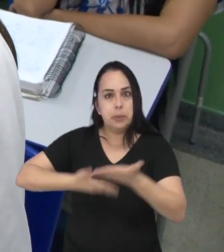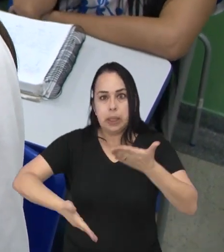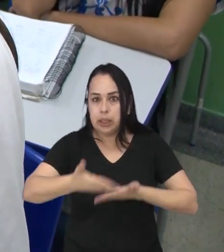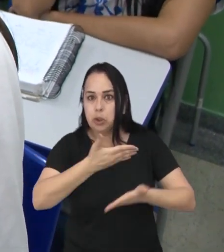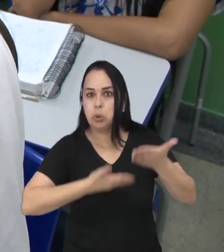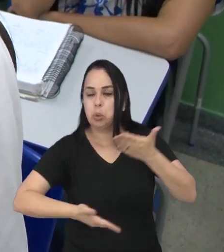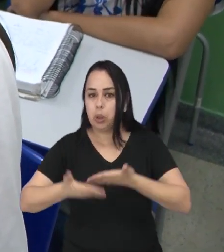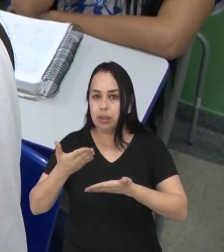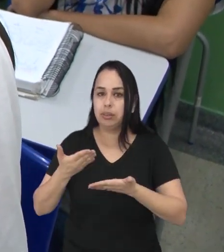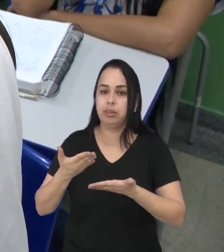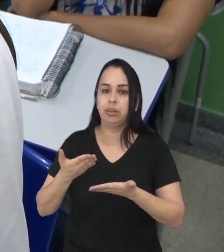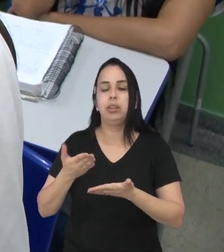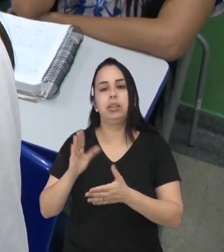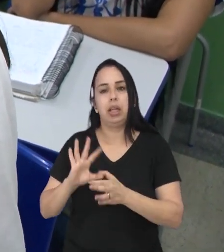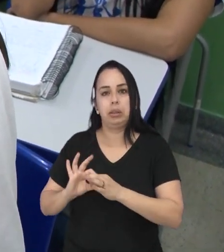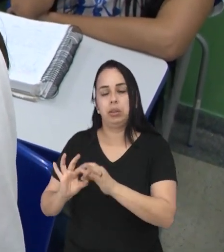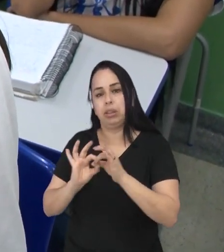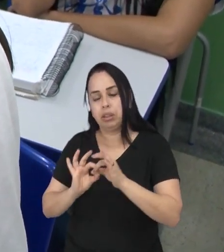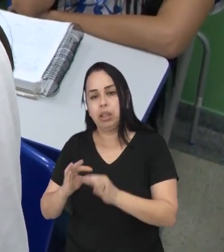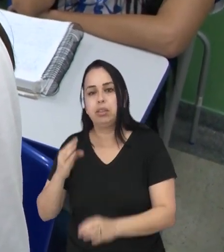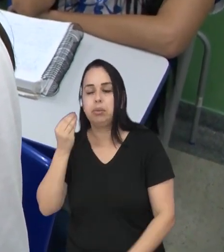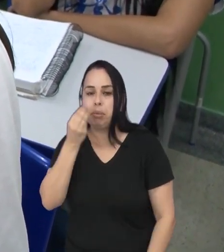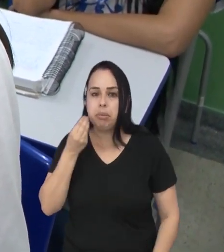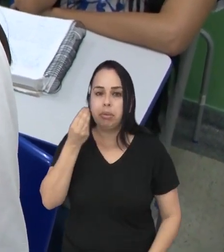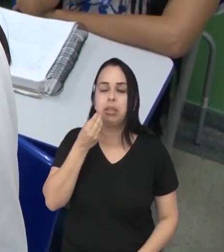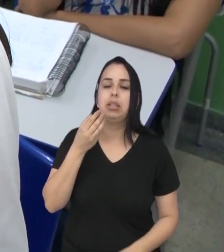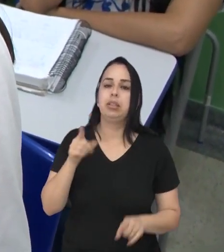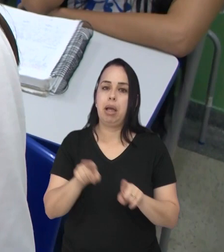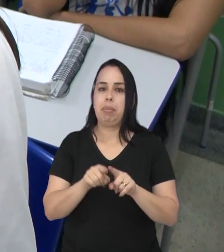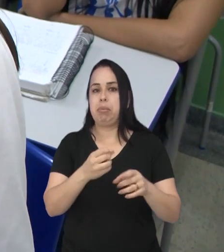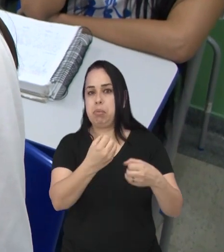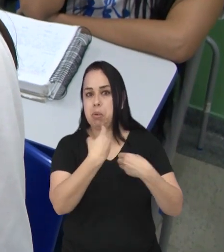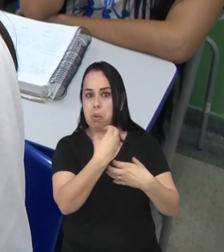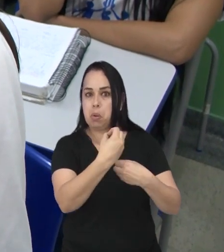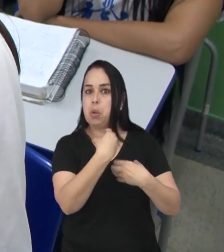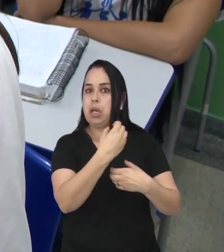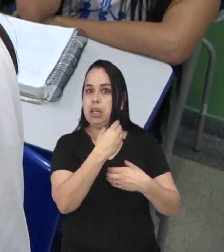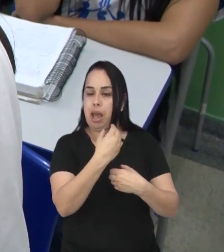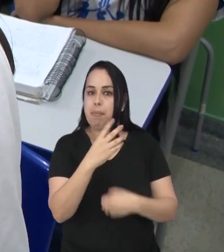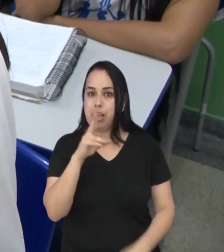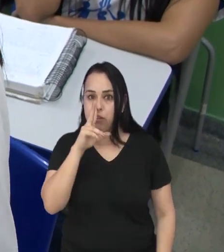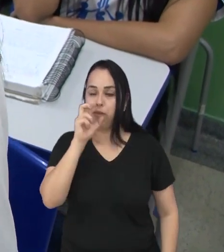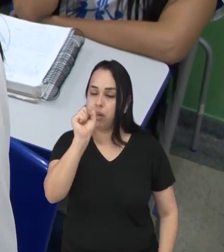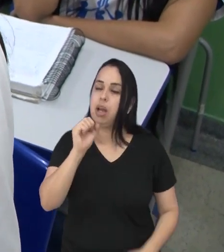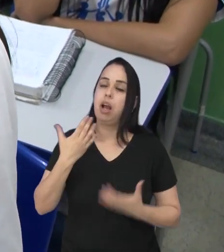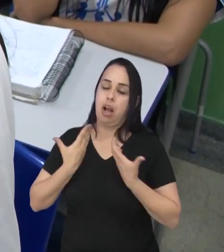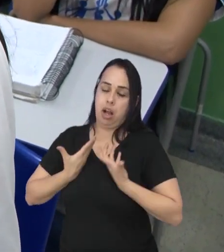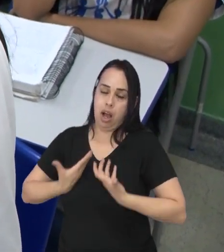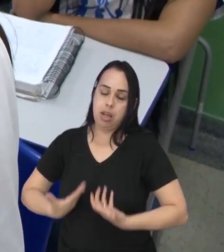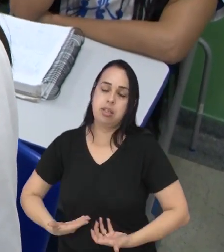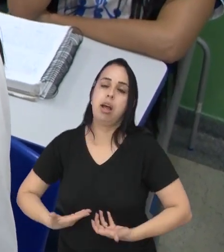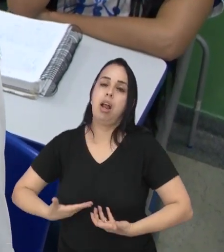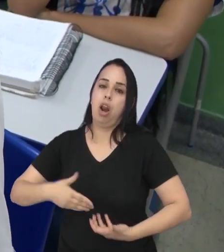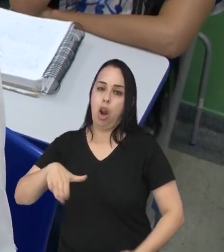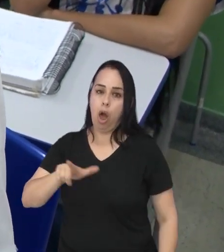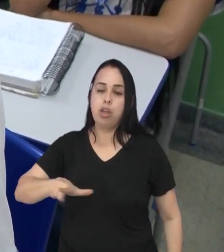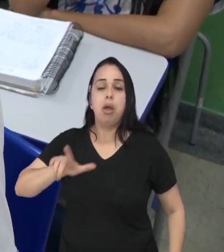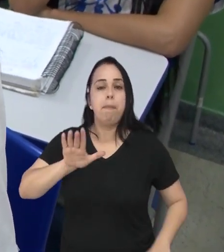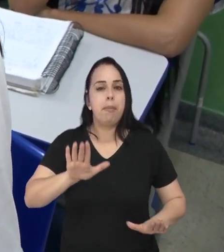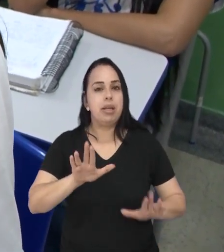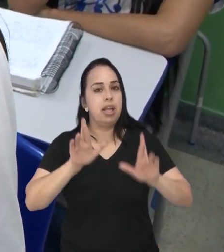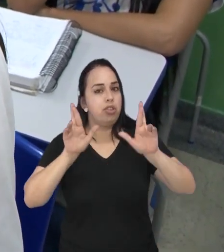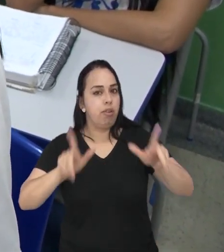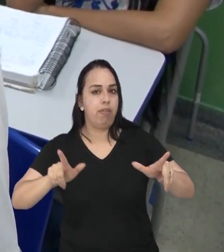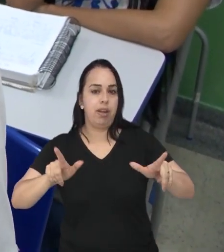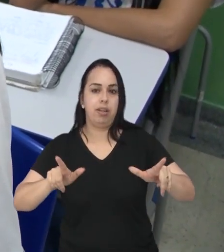muito e a convivência com os colegas e também o ensino é bem mais reforçado, é mais cansativo, mas tem